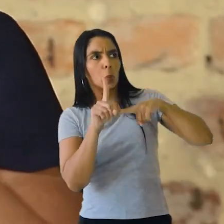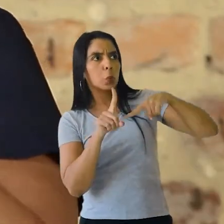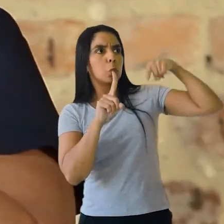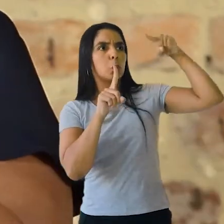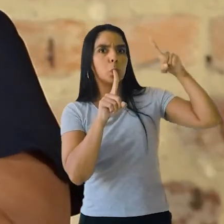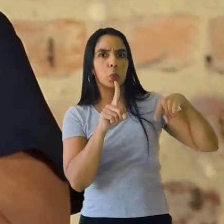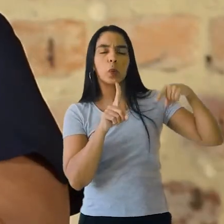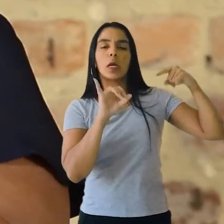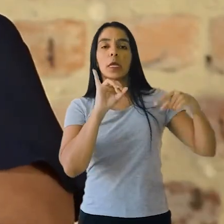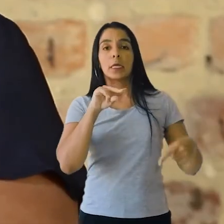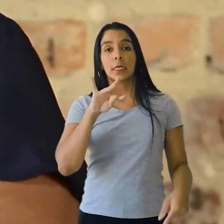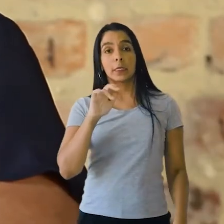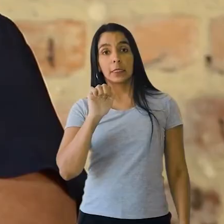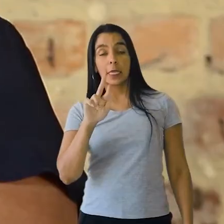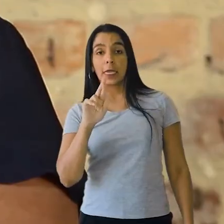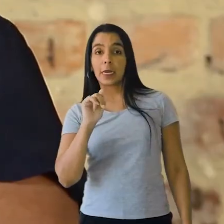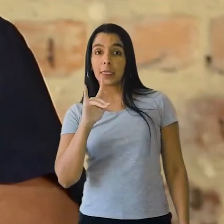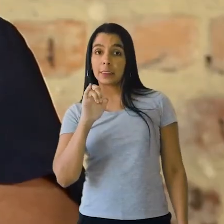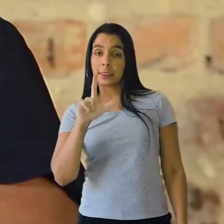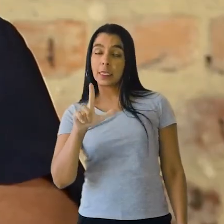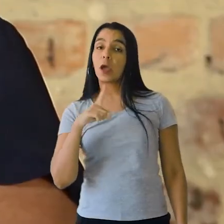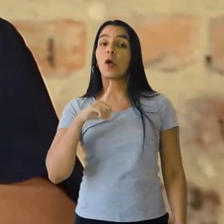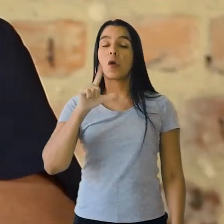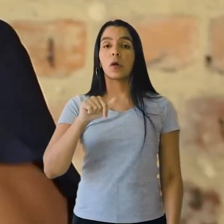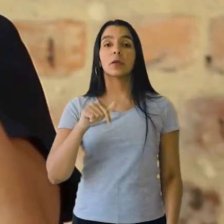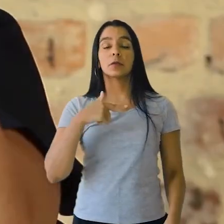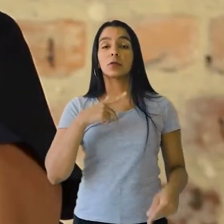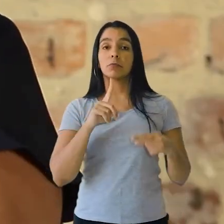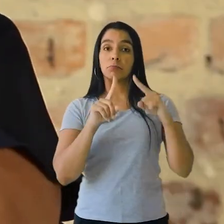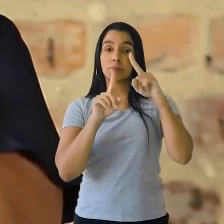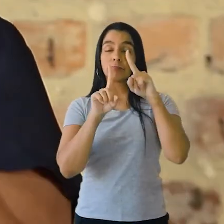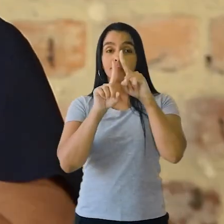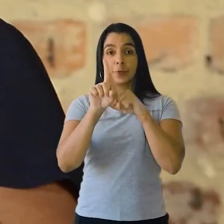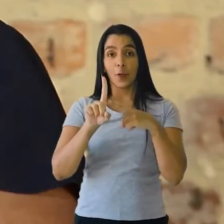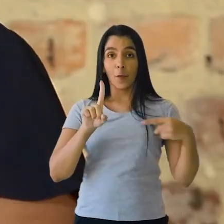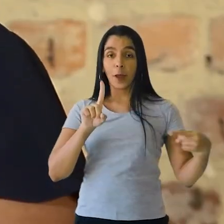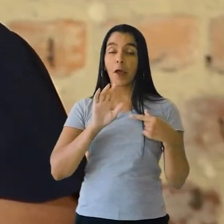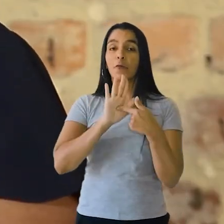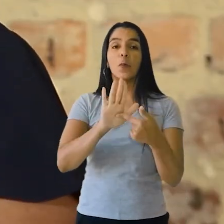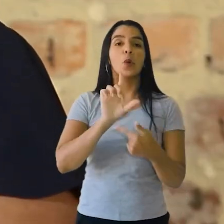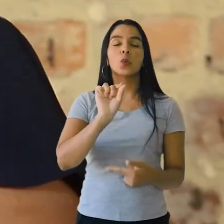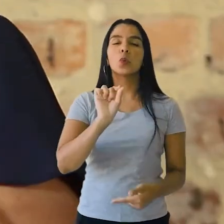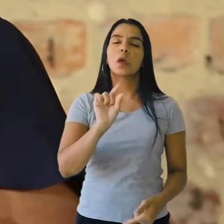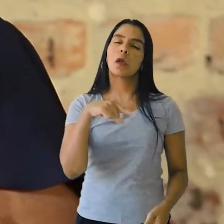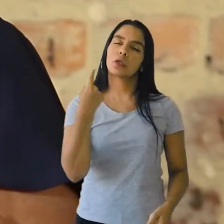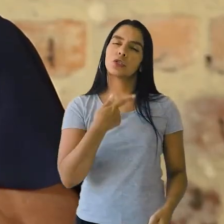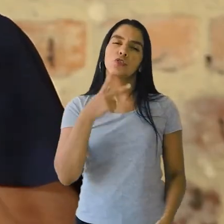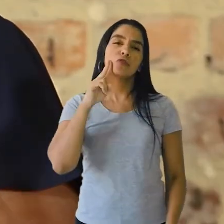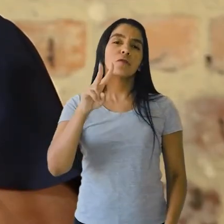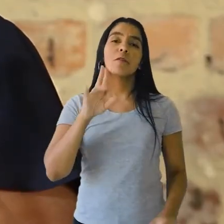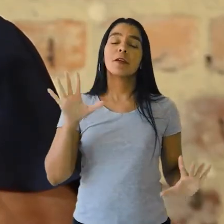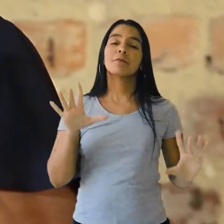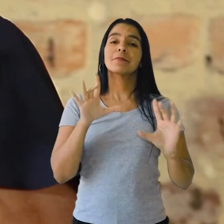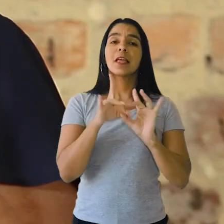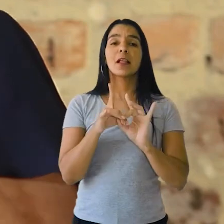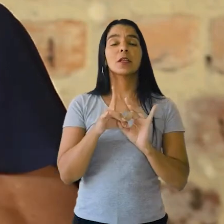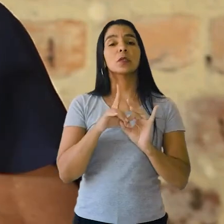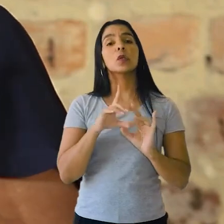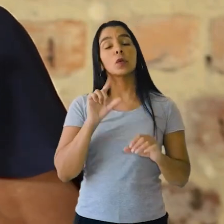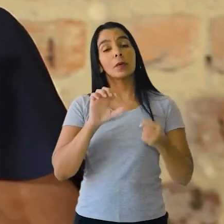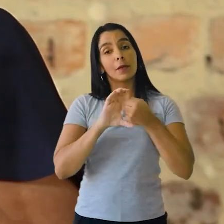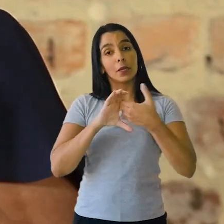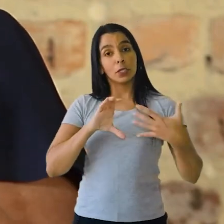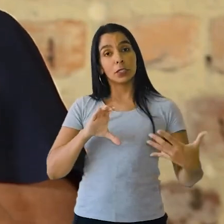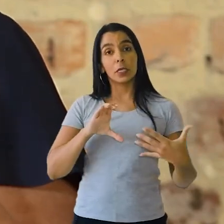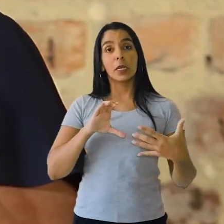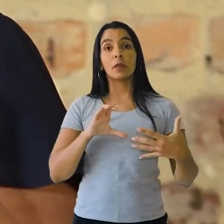variabilidade de sobe e desce do clima nos glaciais e interglaciais? A parte de cima desse gráfico mostra, então, a